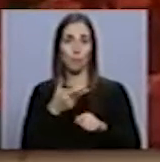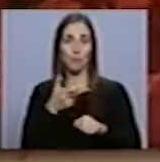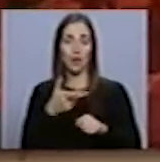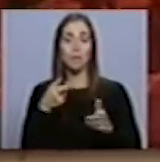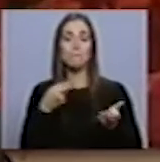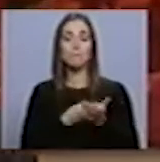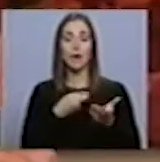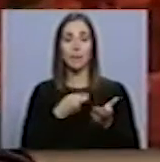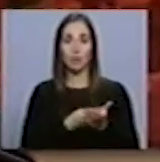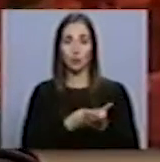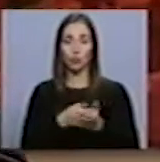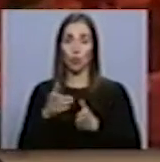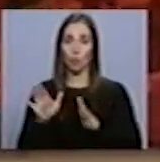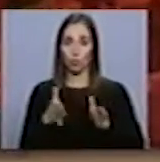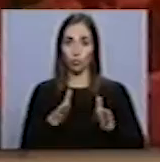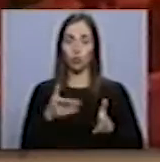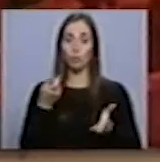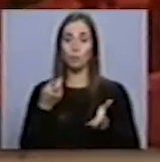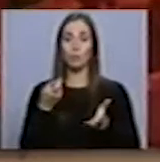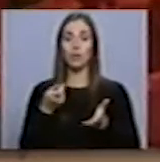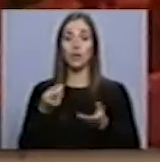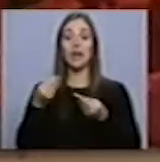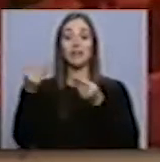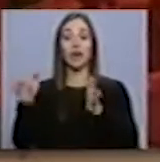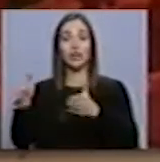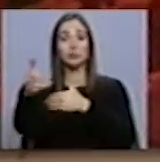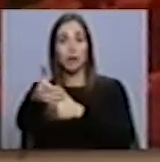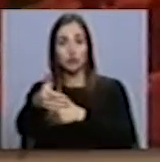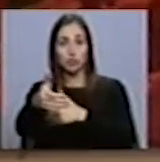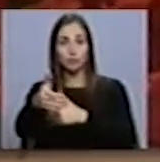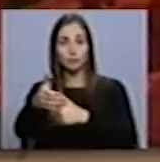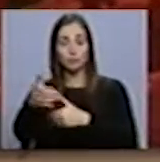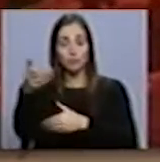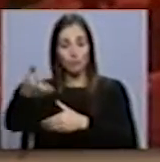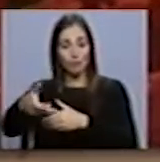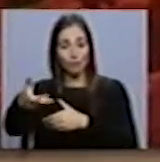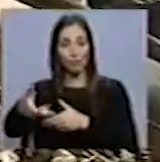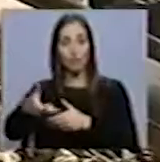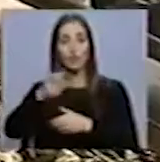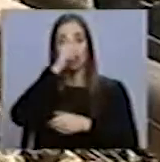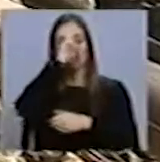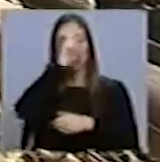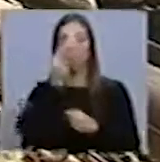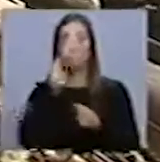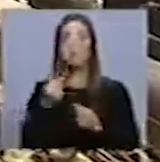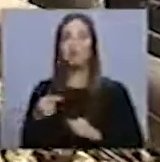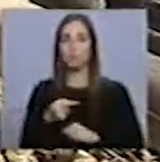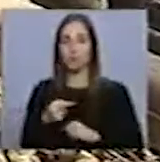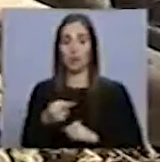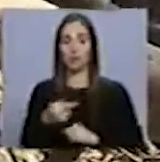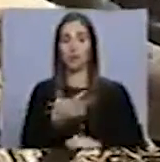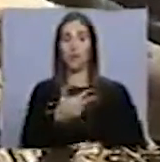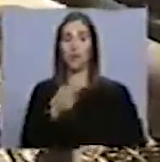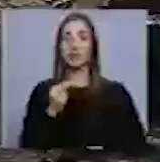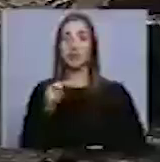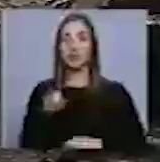produtor quer nem entrega no pará sejam respeitados os preços mínimos mais de três mil agricultores que